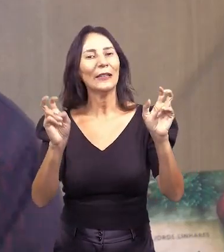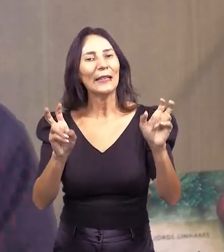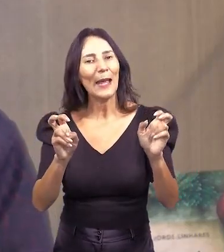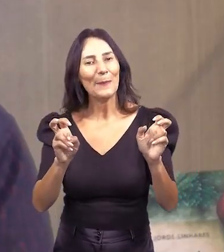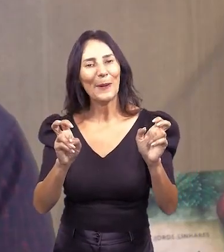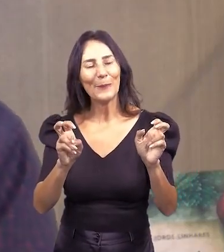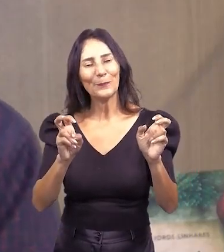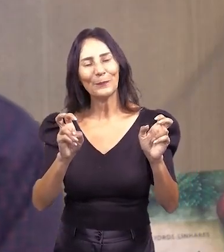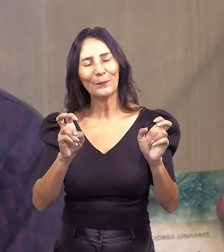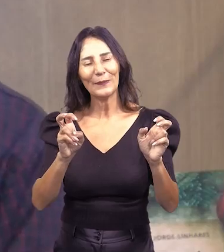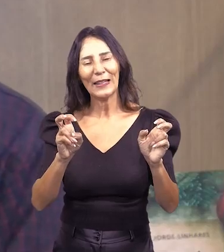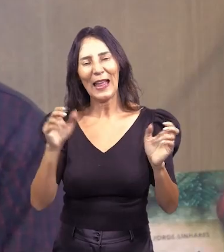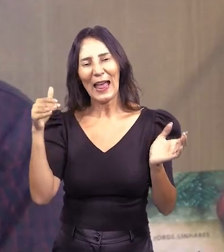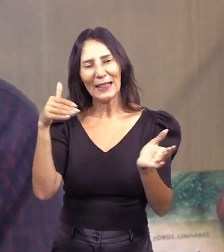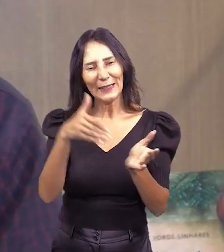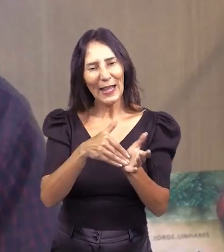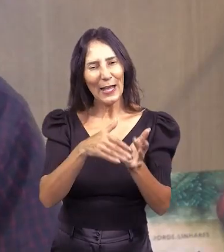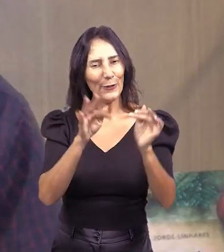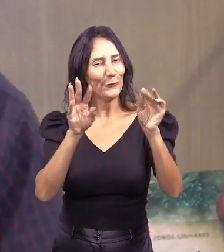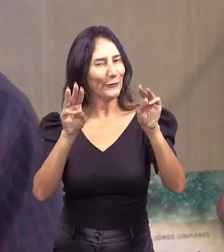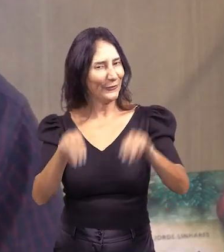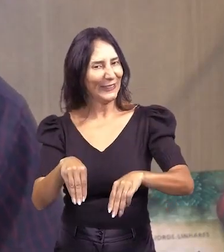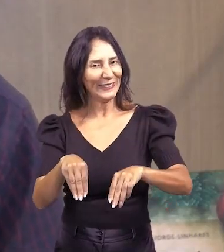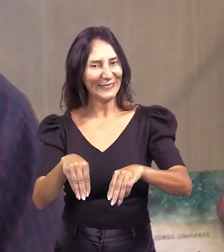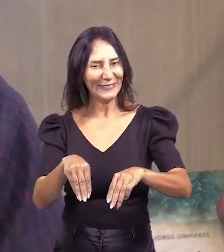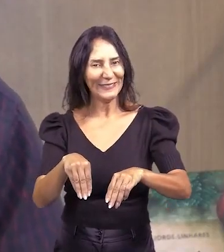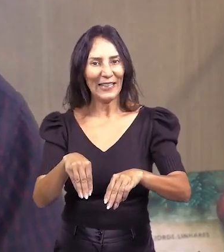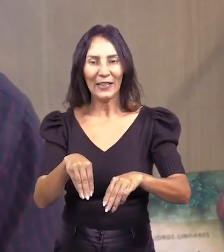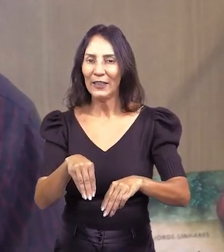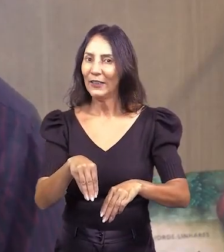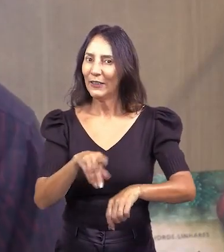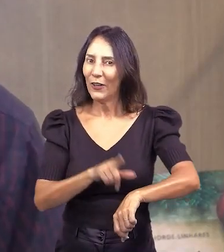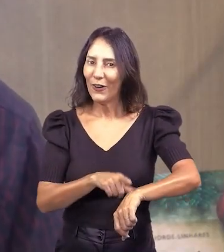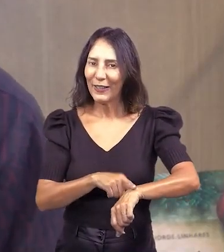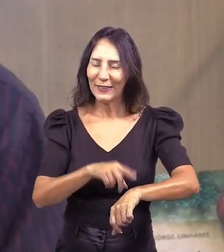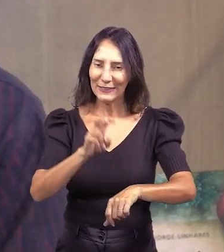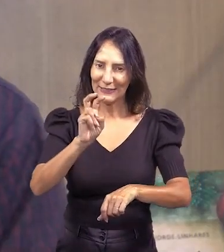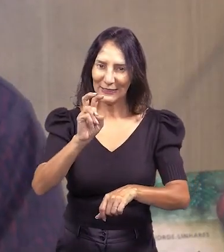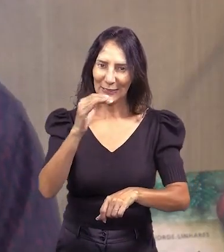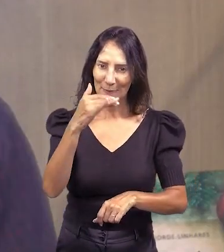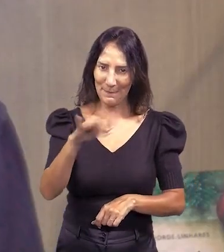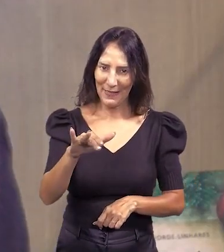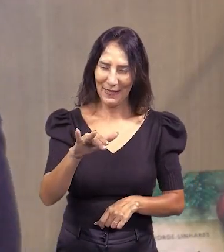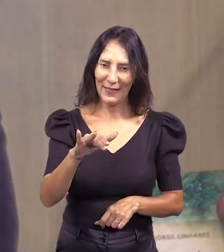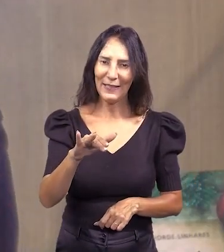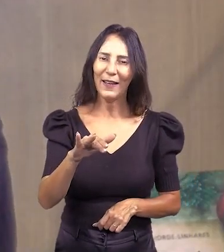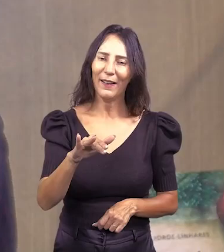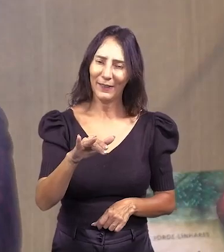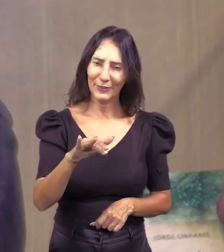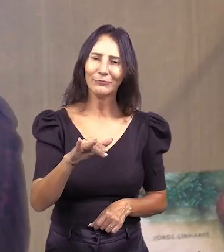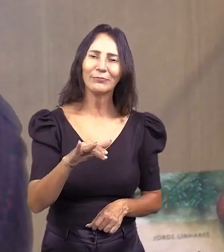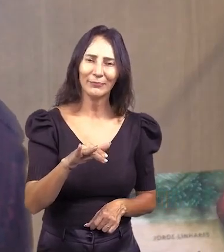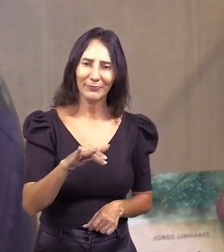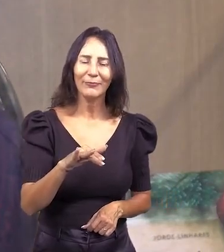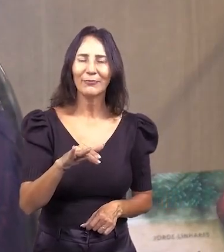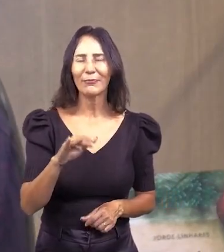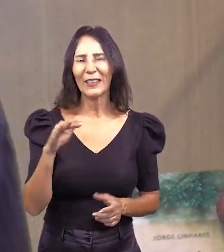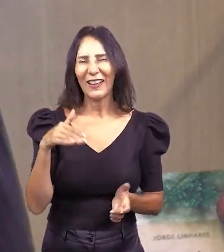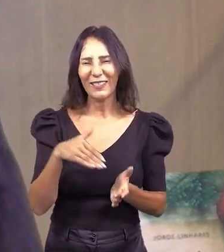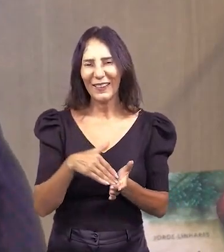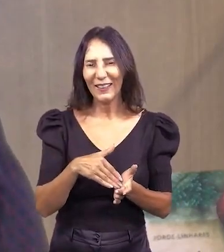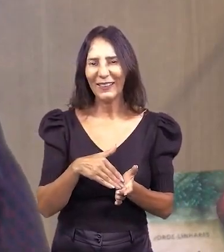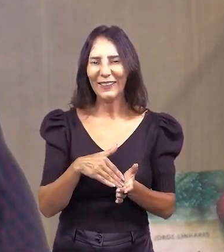O tema é Até o Fim, tá bom? Vai ser de 17h30, começa o culto da